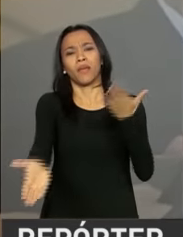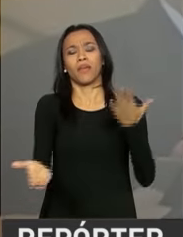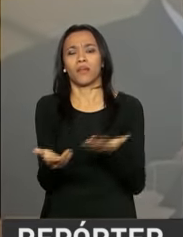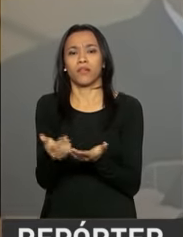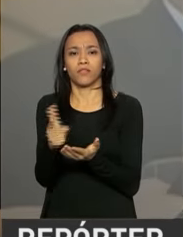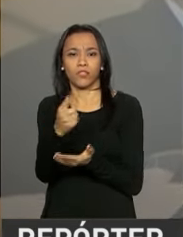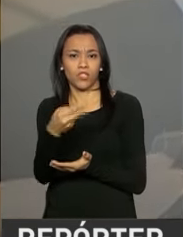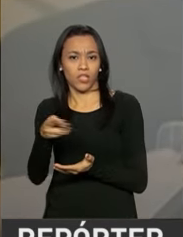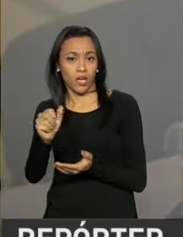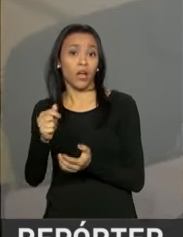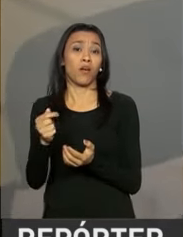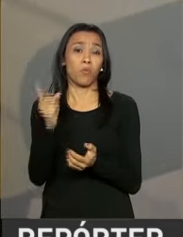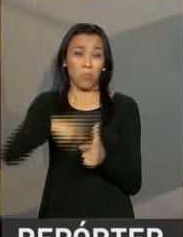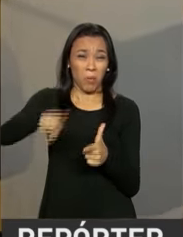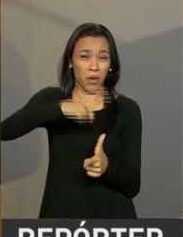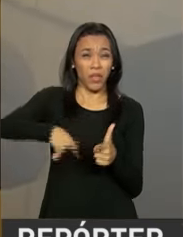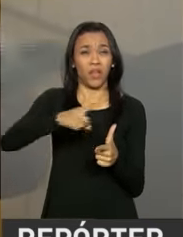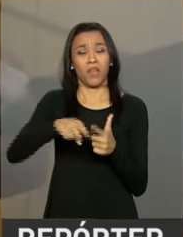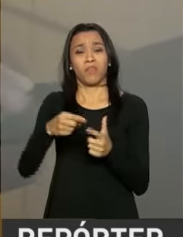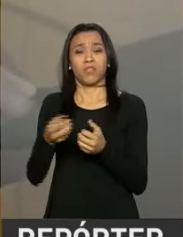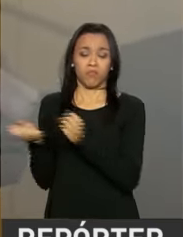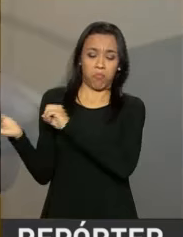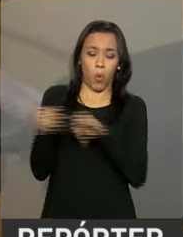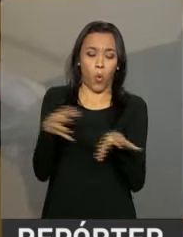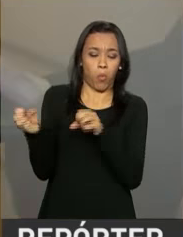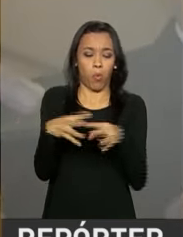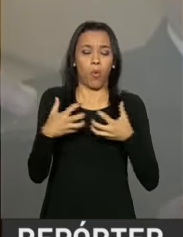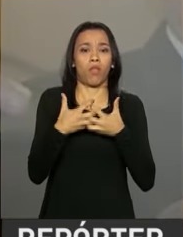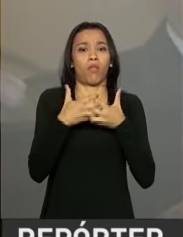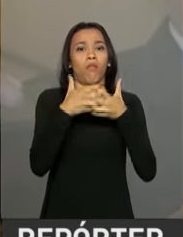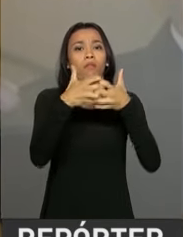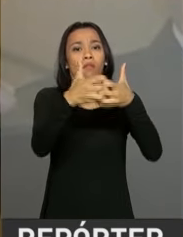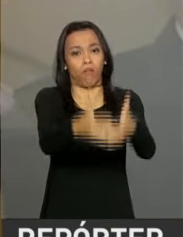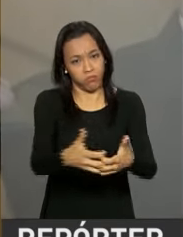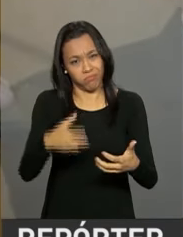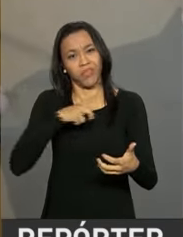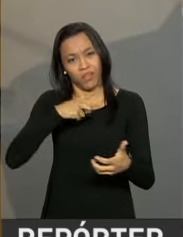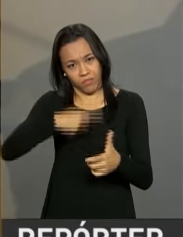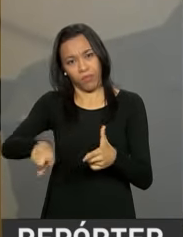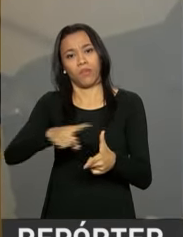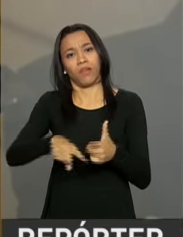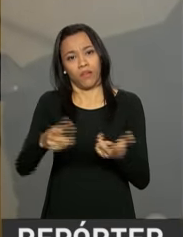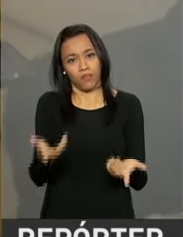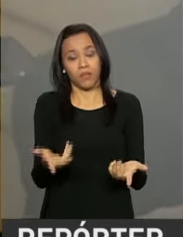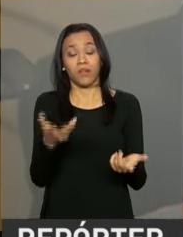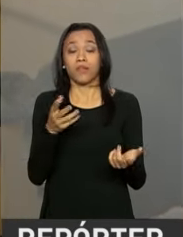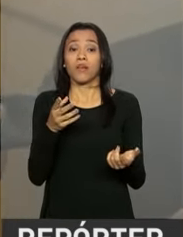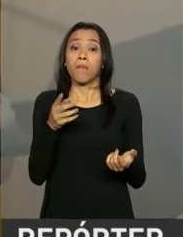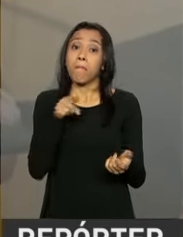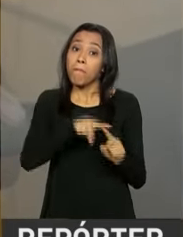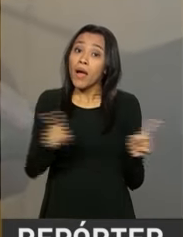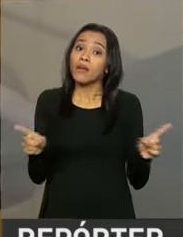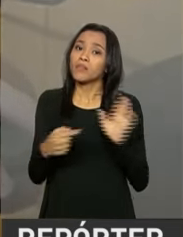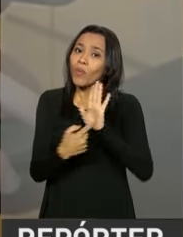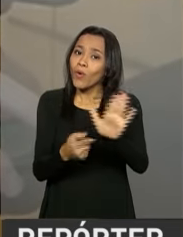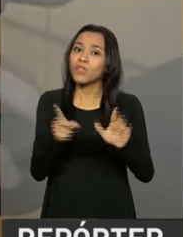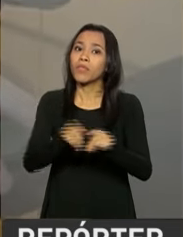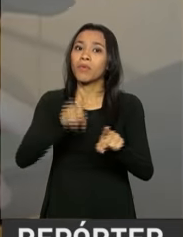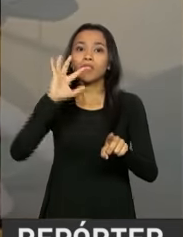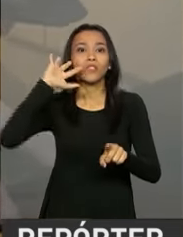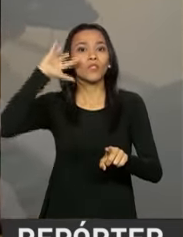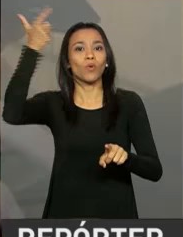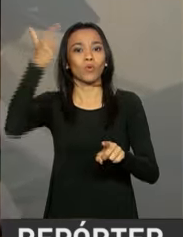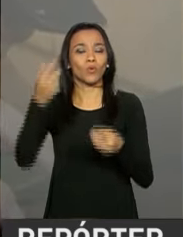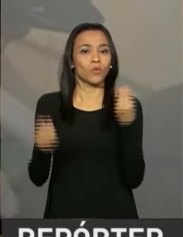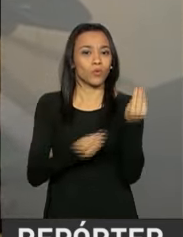muitos problemas de transporte, de armazenamento, mas isso além de um diagnóstico, aponta também para soluções, para uma